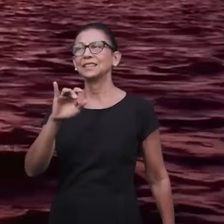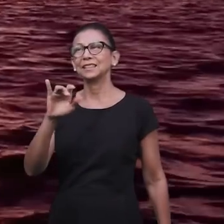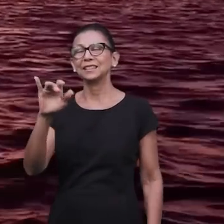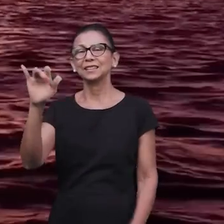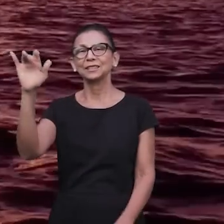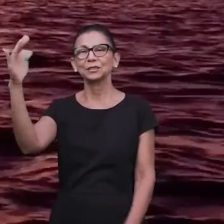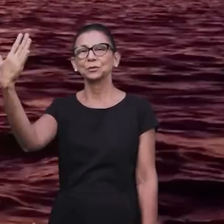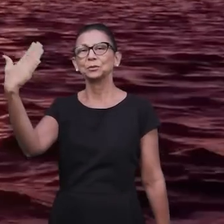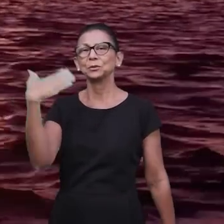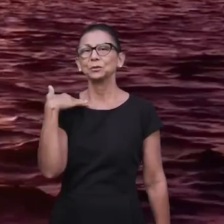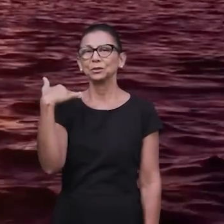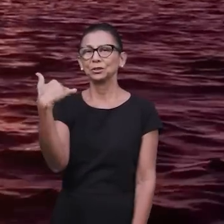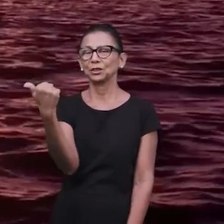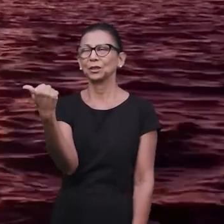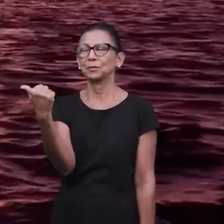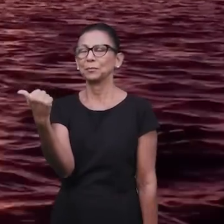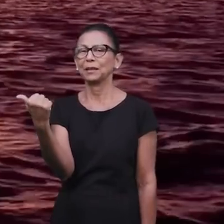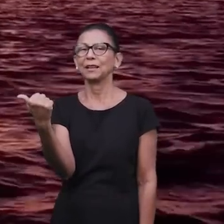ouvirei